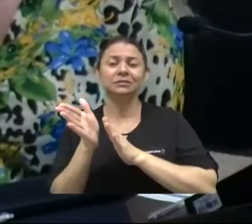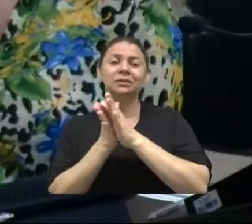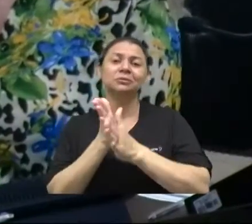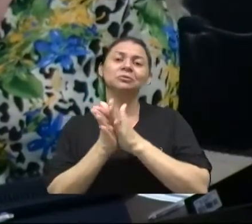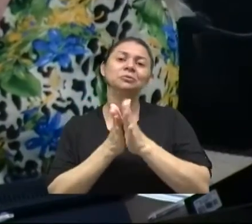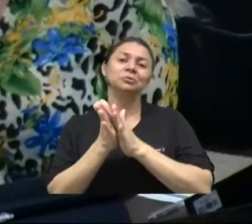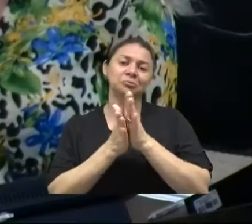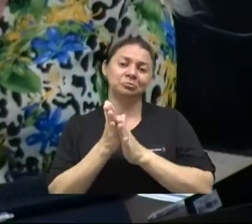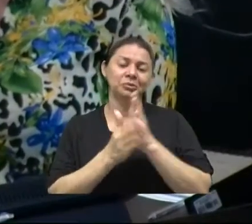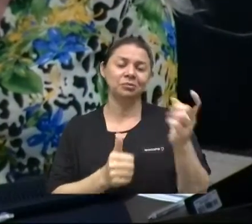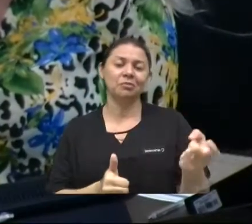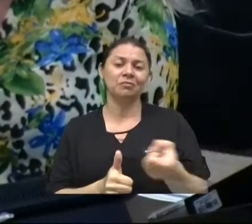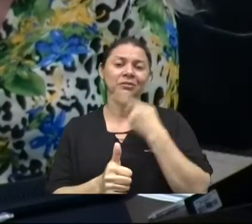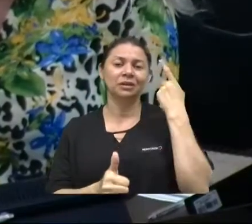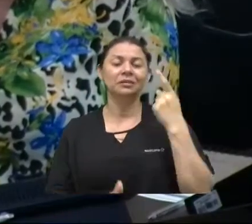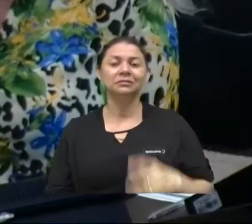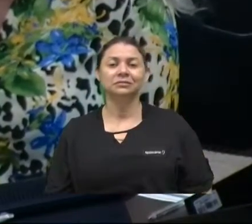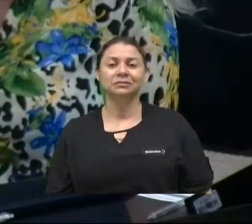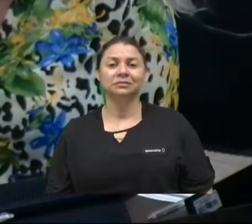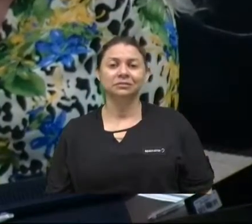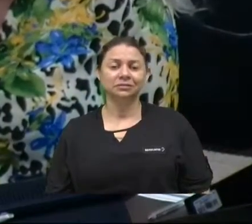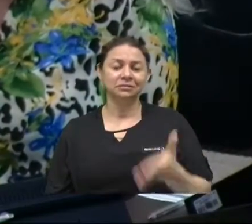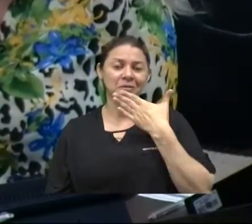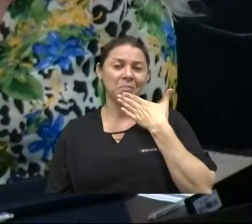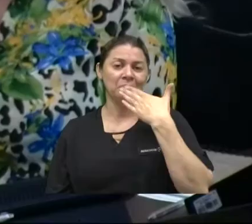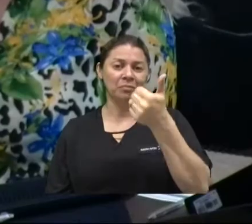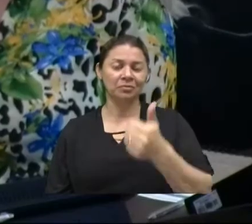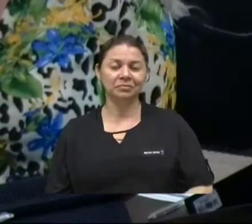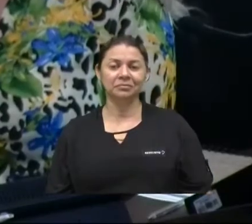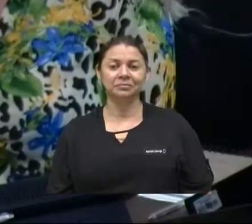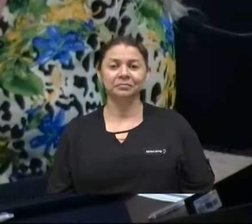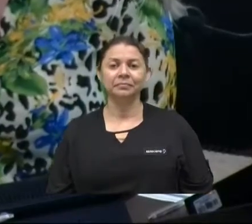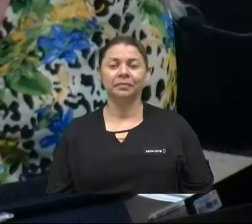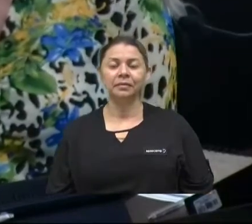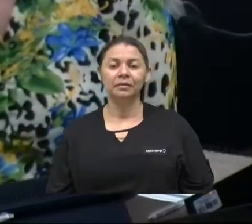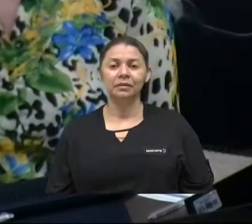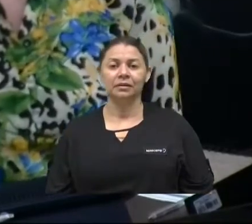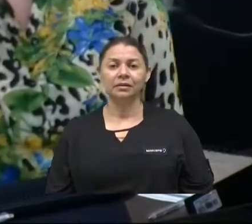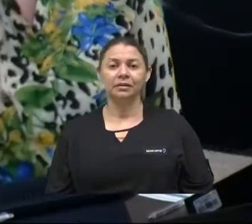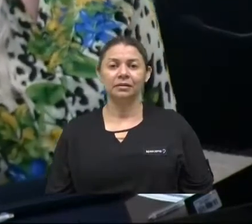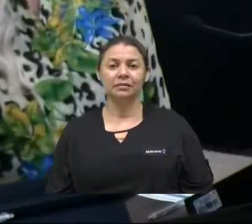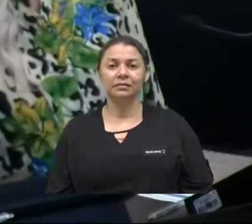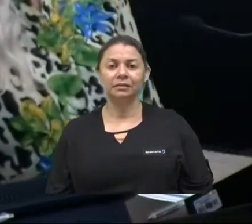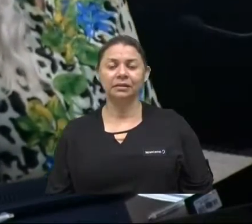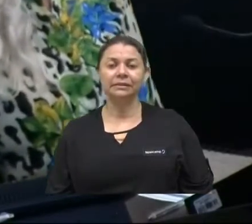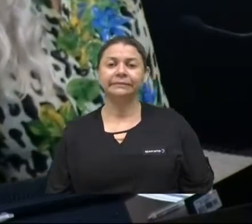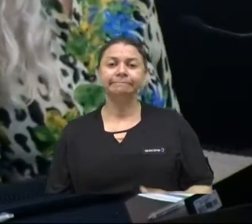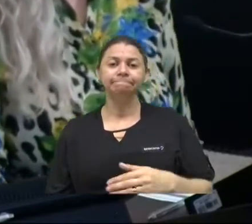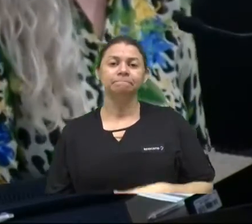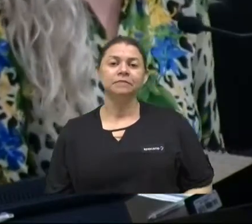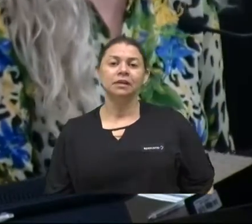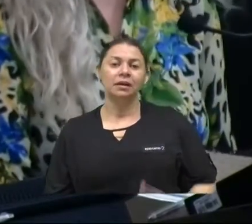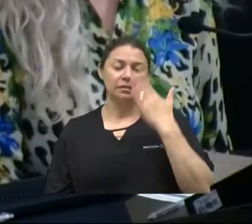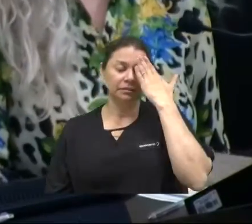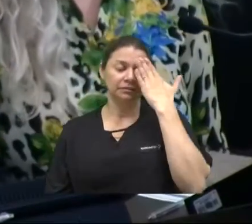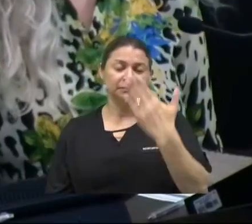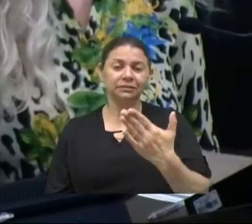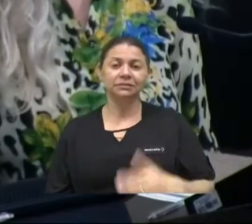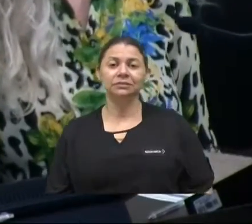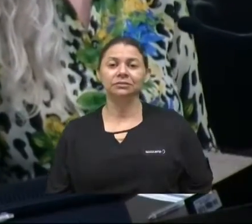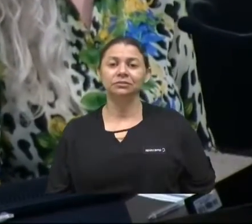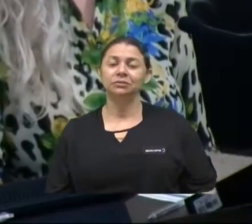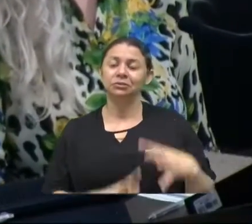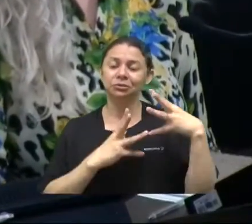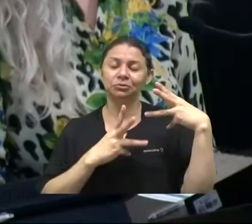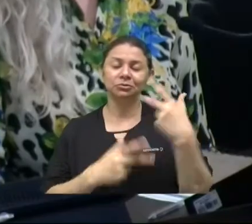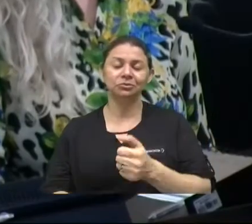teremos através, trazendo o trem para a nossa cidade. Esperamos aí com a colaboração, como sempre tem colaborado todos os colegas